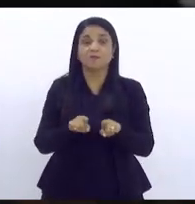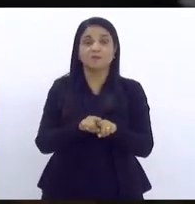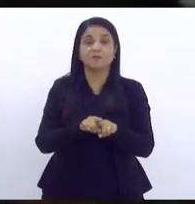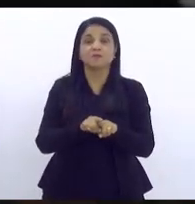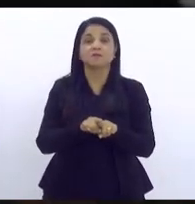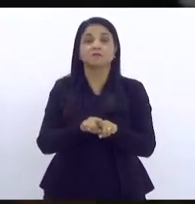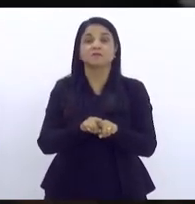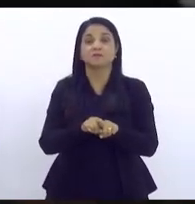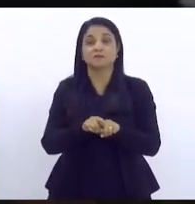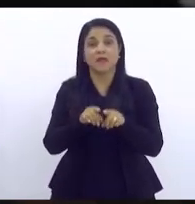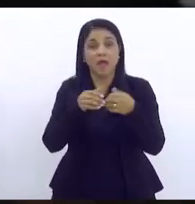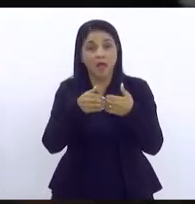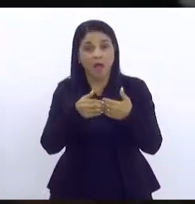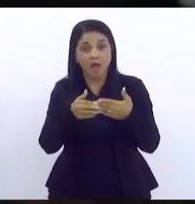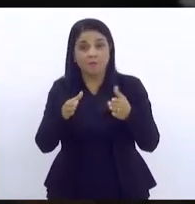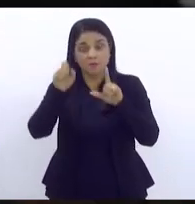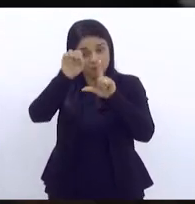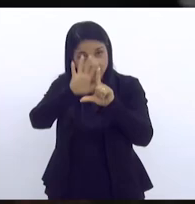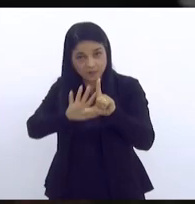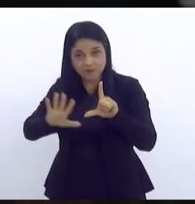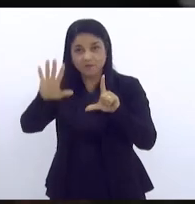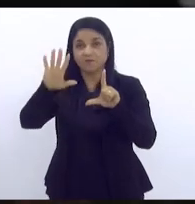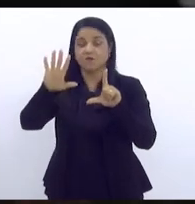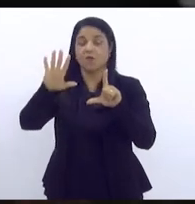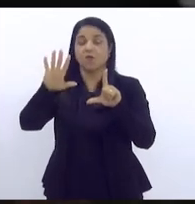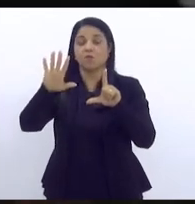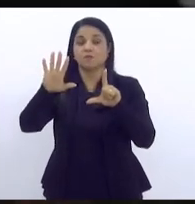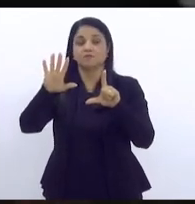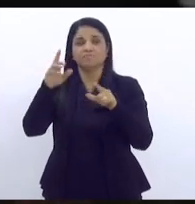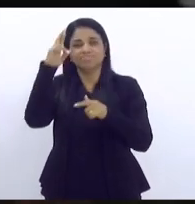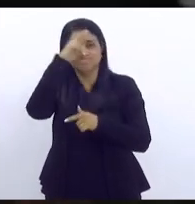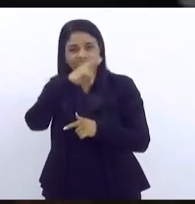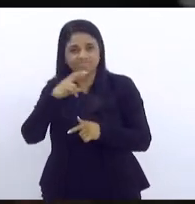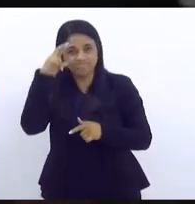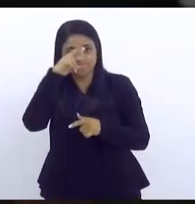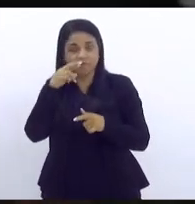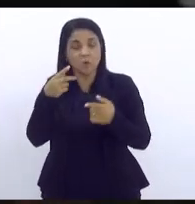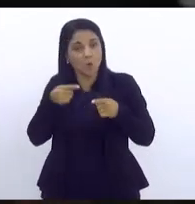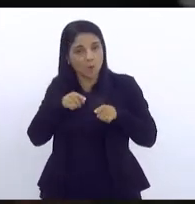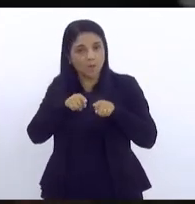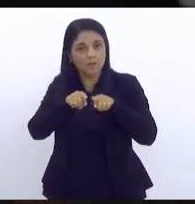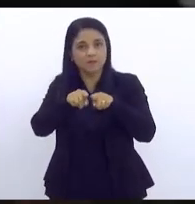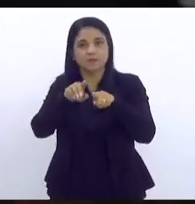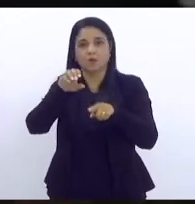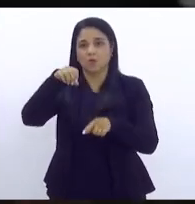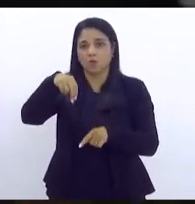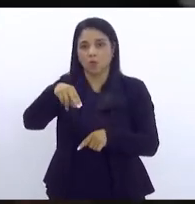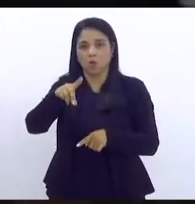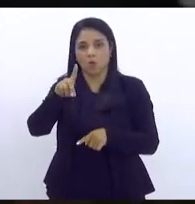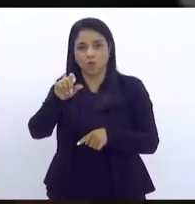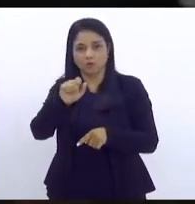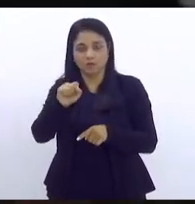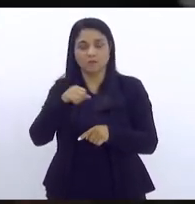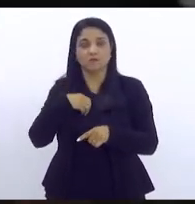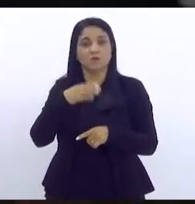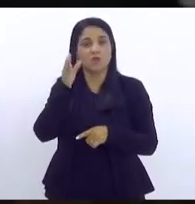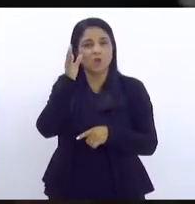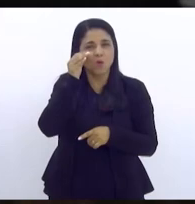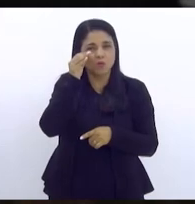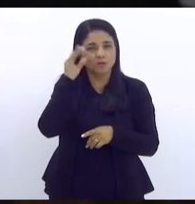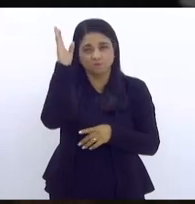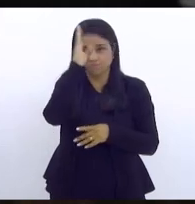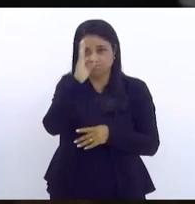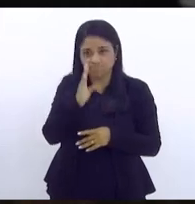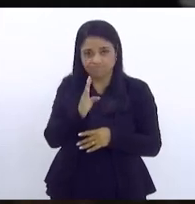abrindo uma plataforma de fiscalização então em parceria com ondas que é o Observatório Nacional mas vinculado